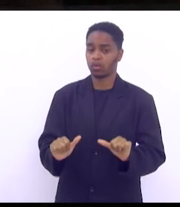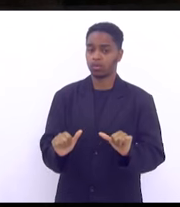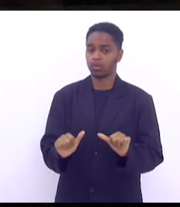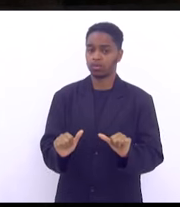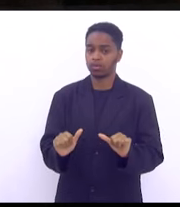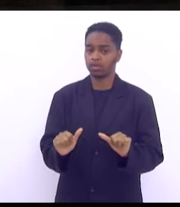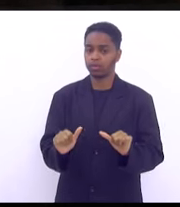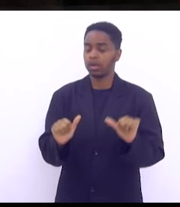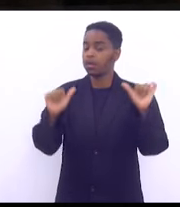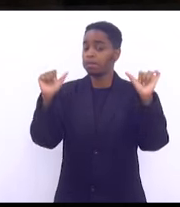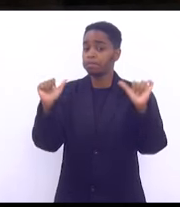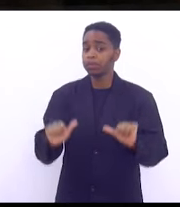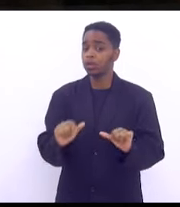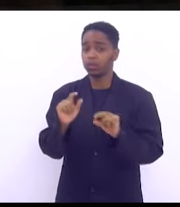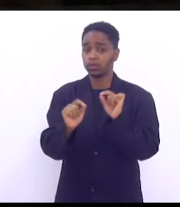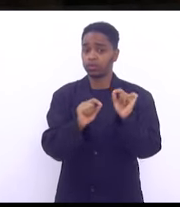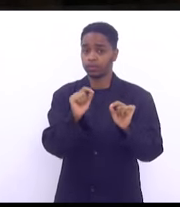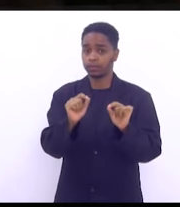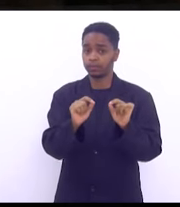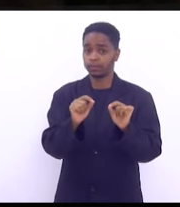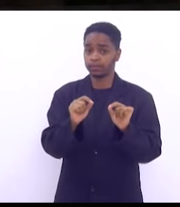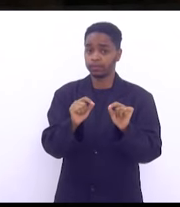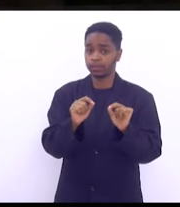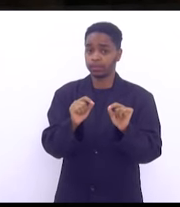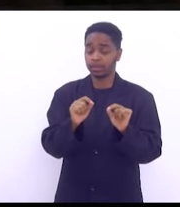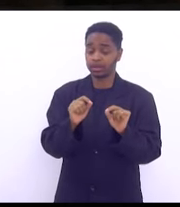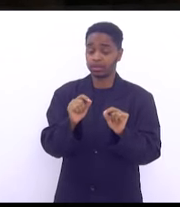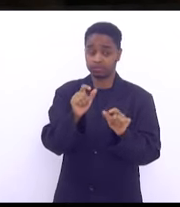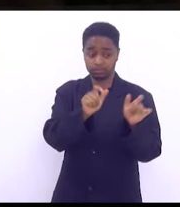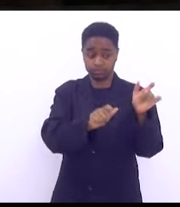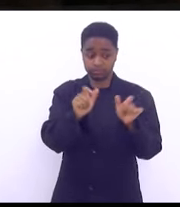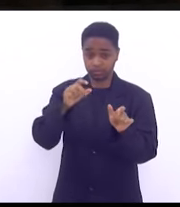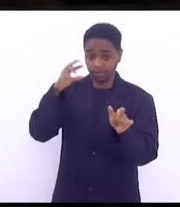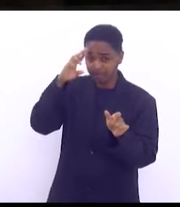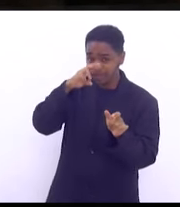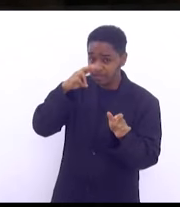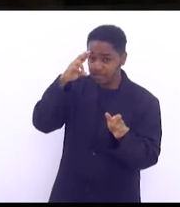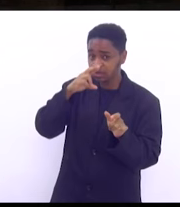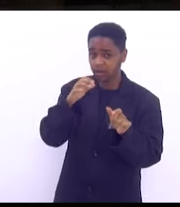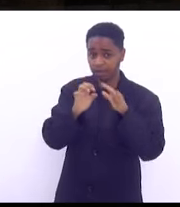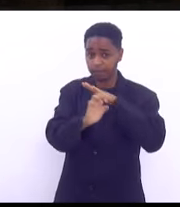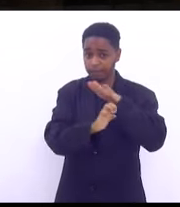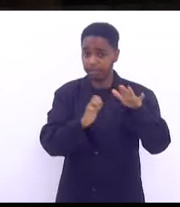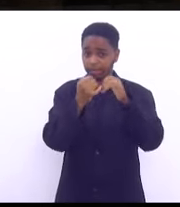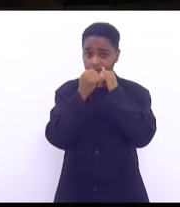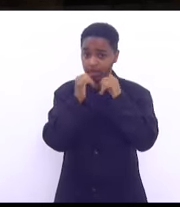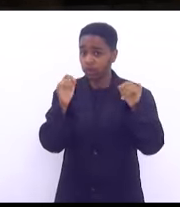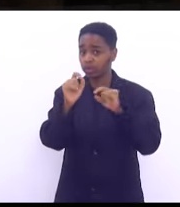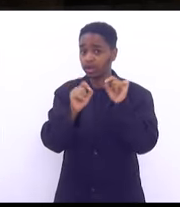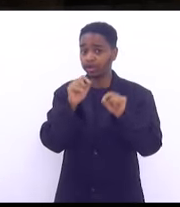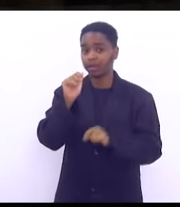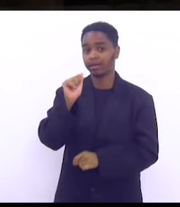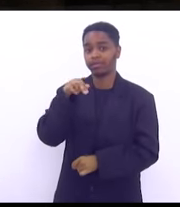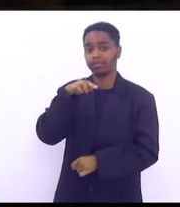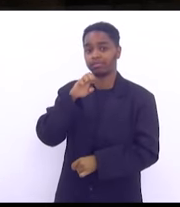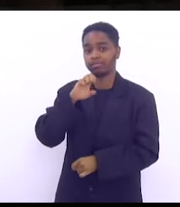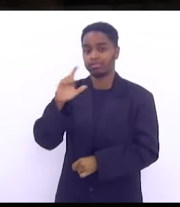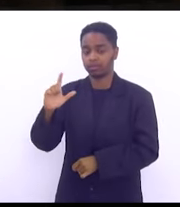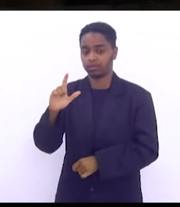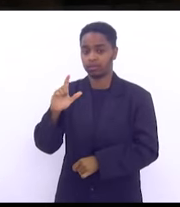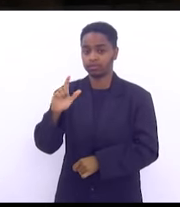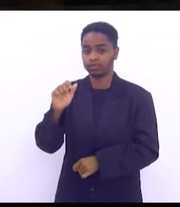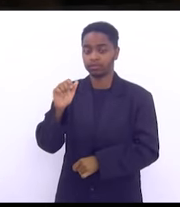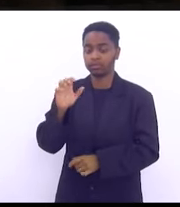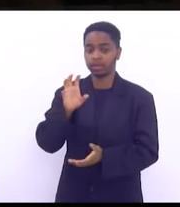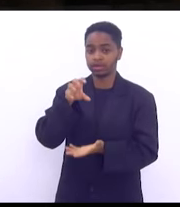o pior disso, é quem fiscaliza as concessionárias de energia elétrica é a ANEEL,